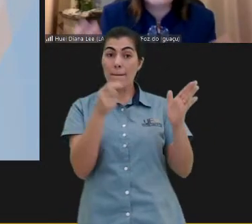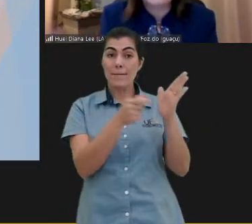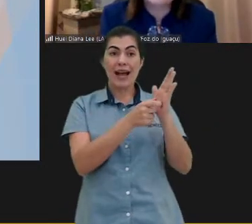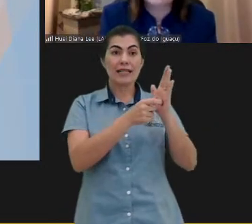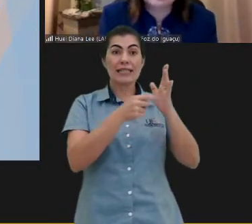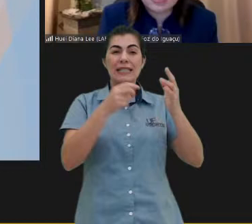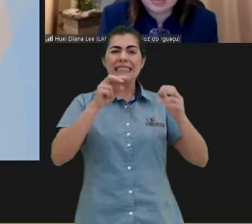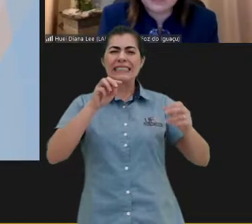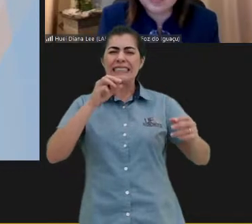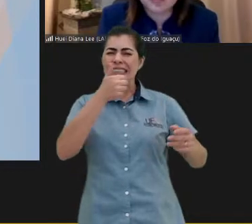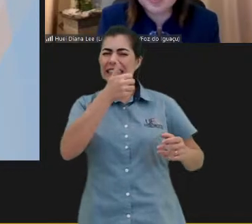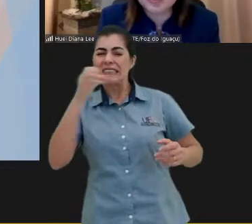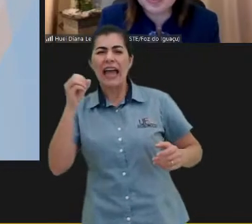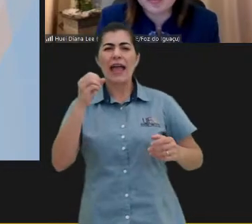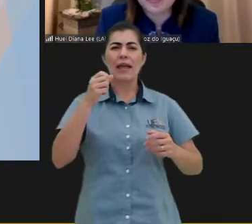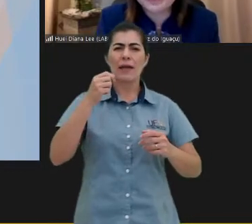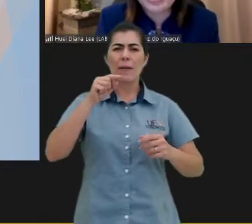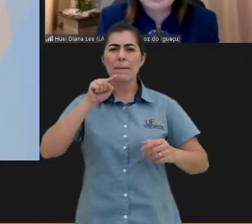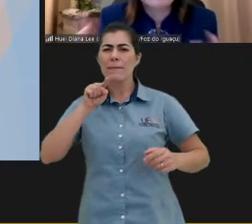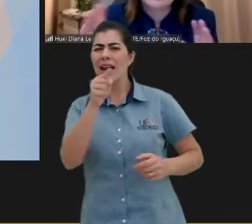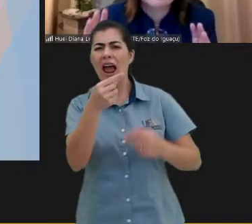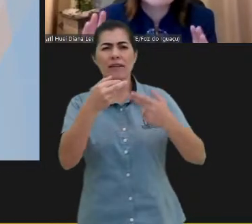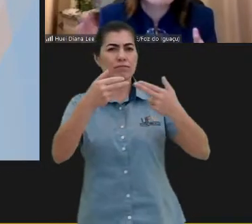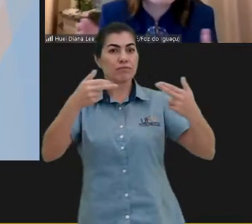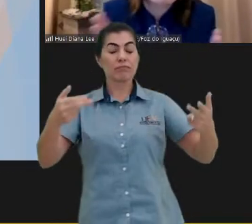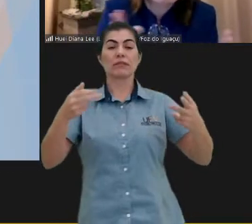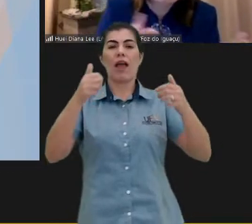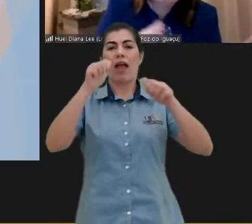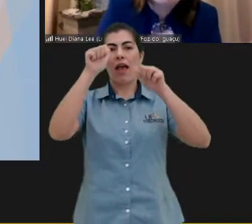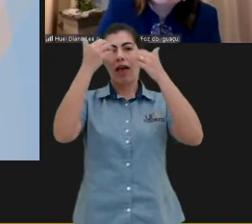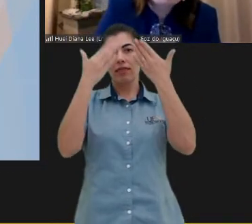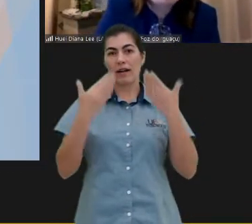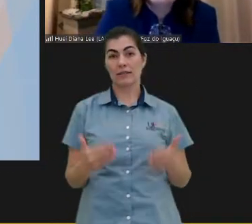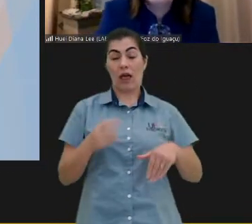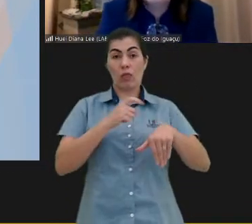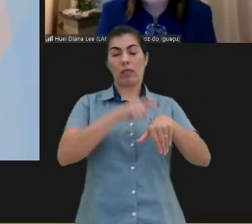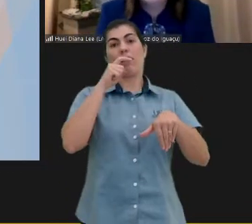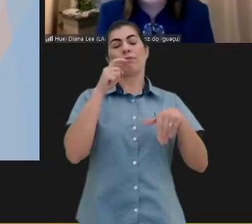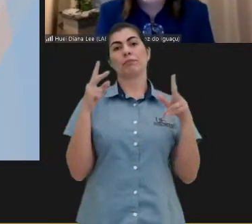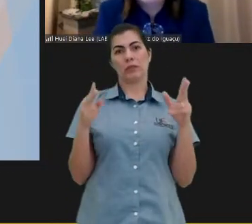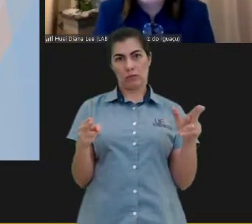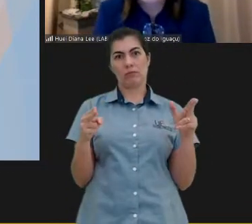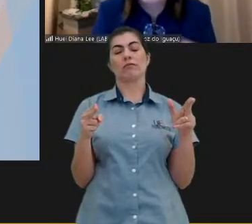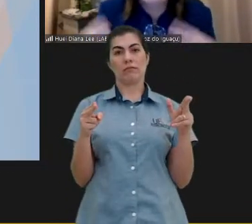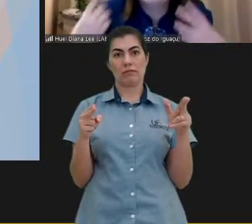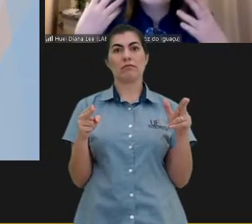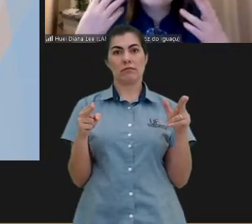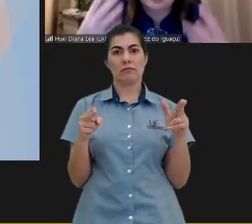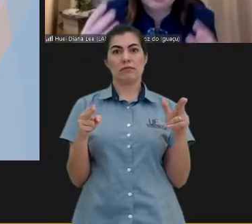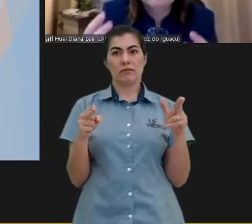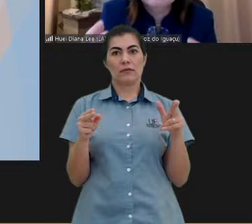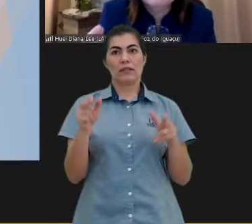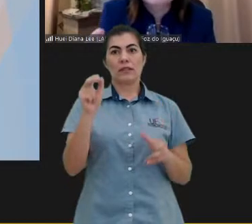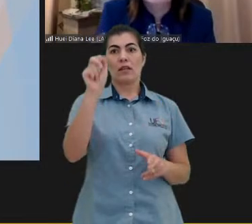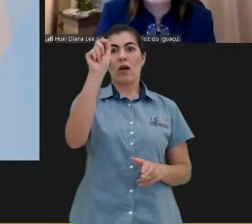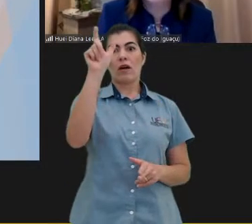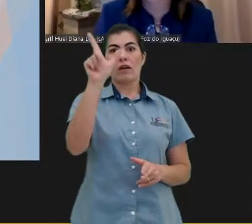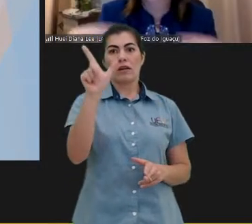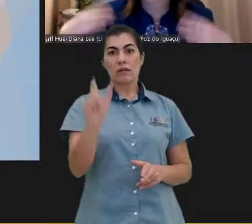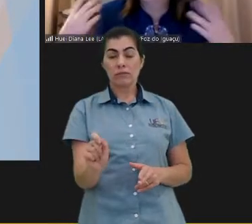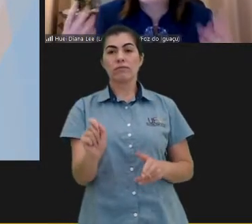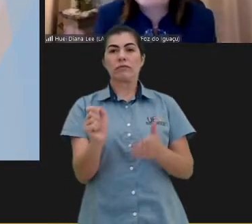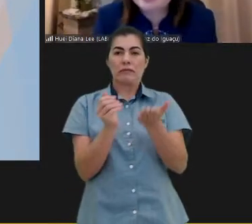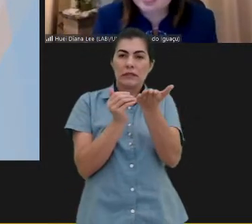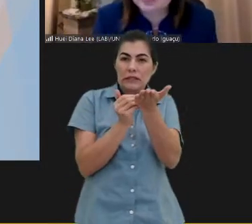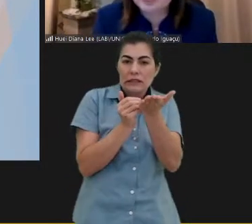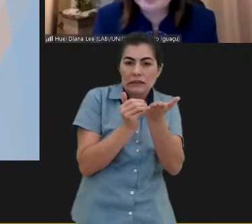centenas, milhares de variáveis ao mesmo tempo, mas lhe falta esse algoritmo inicial, né,